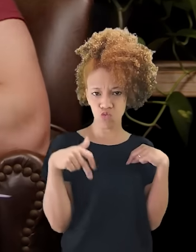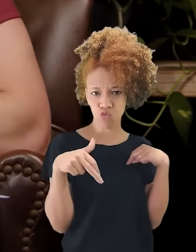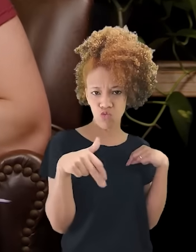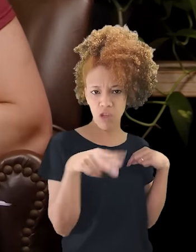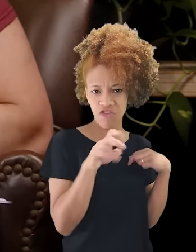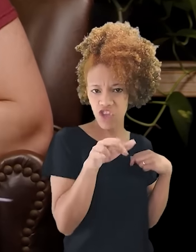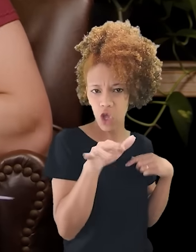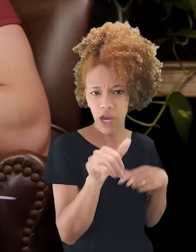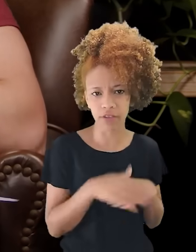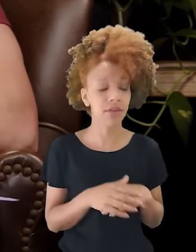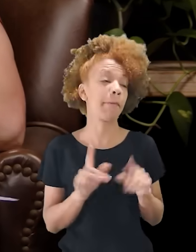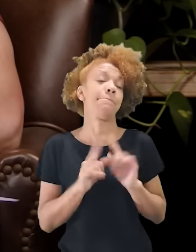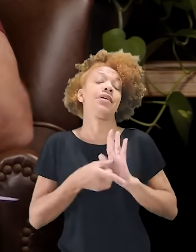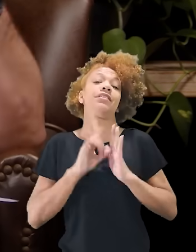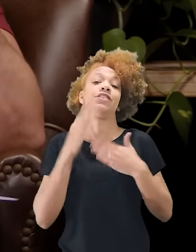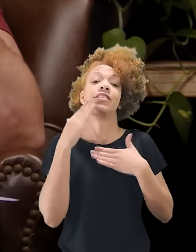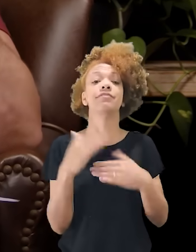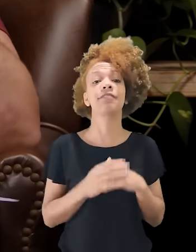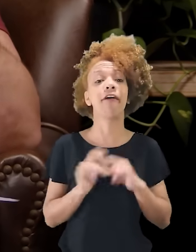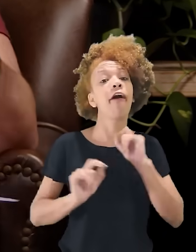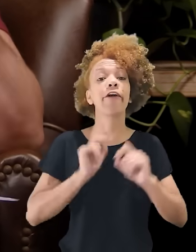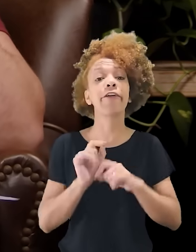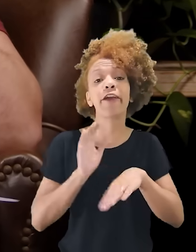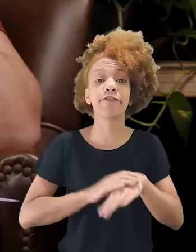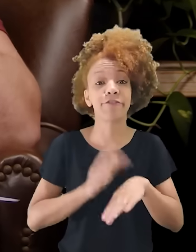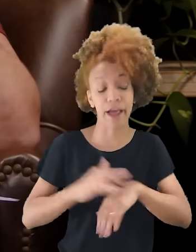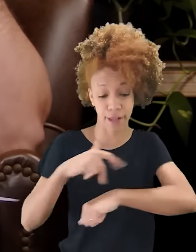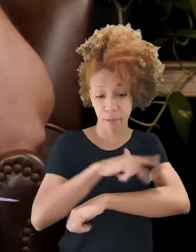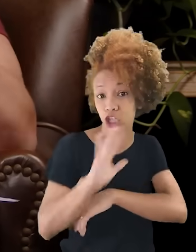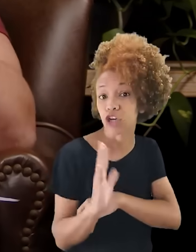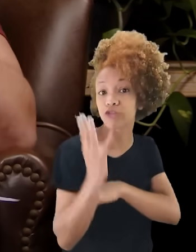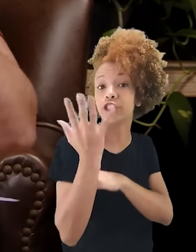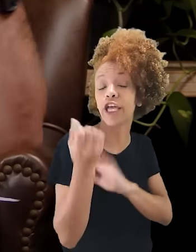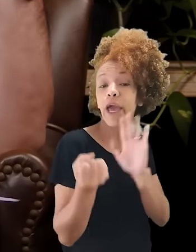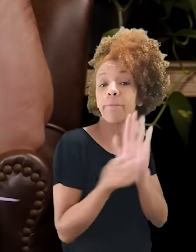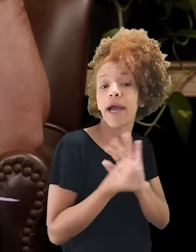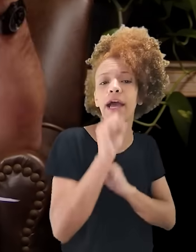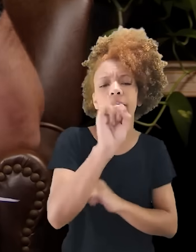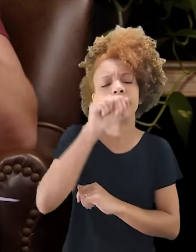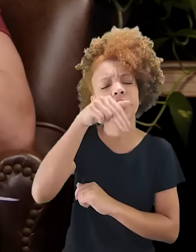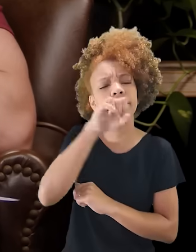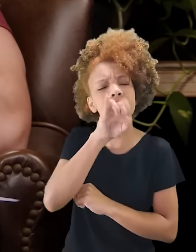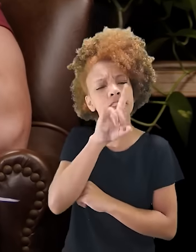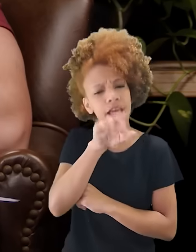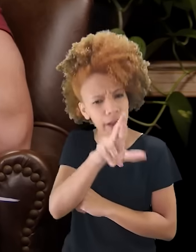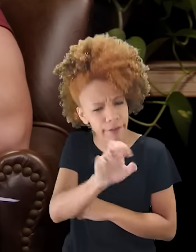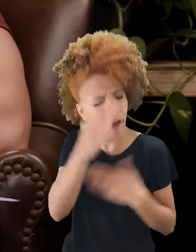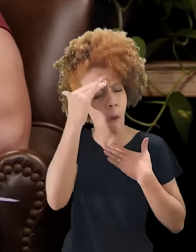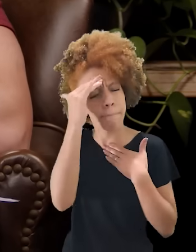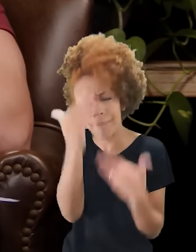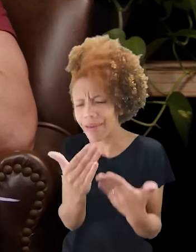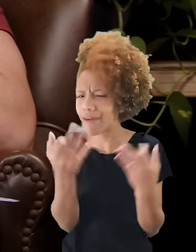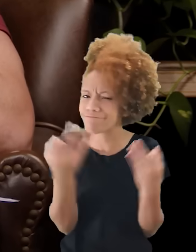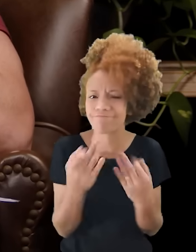mas antes eu preciso agradecer quem faz a moda acontecer para mim que é insider insider muito obrigado que a insider é o seguinte vai